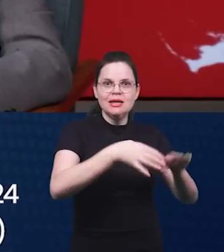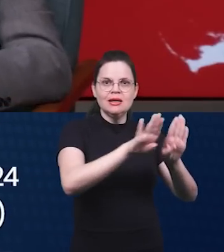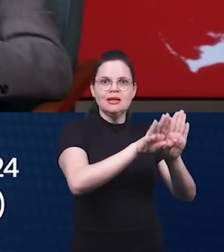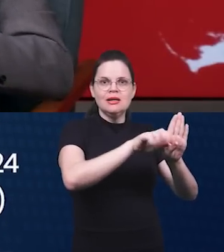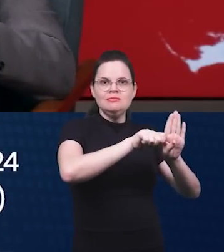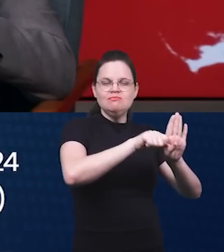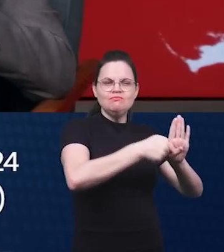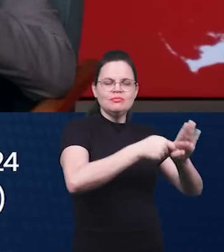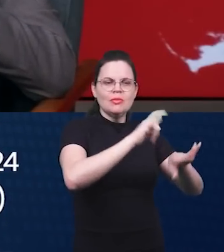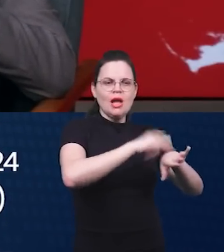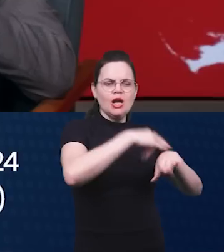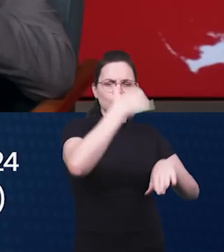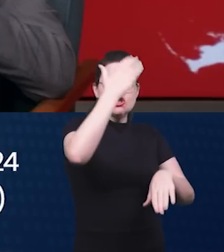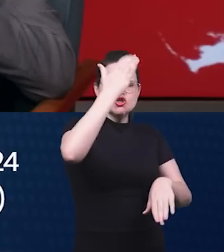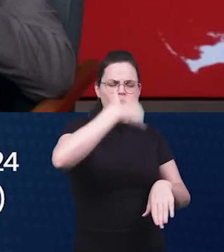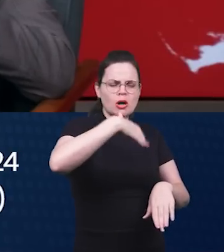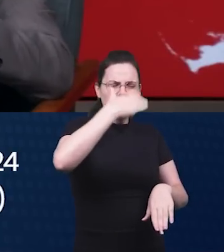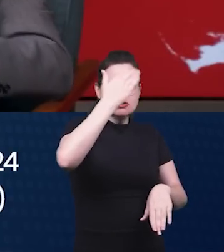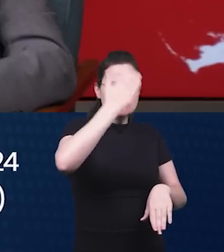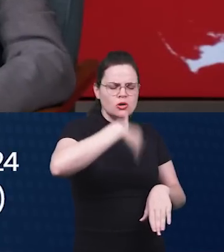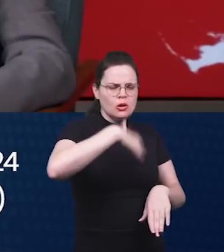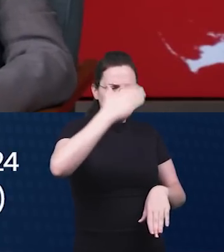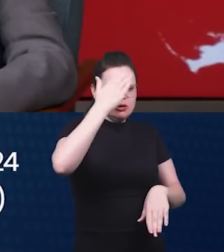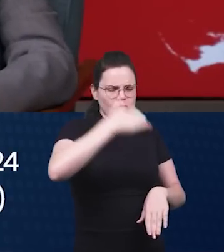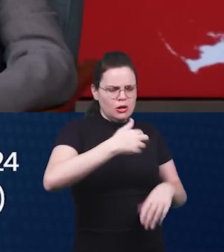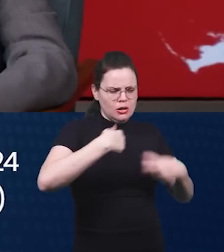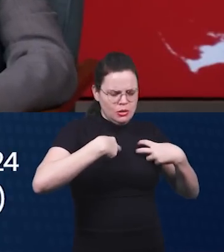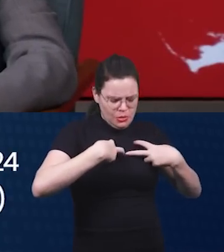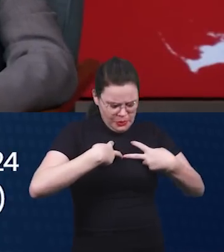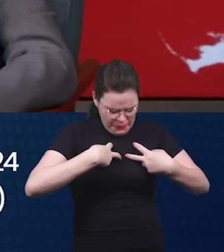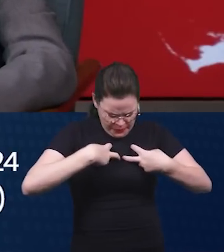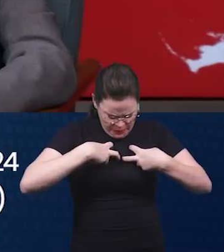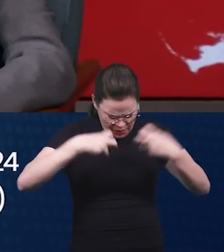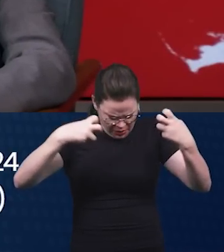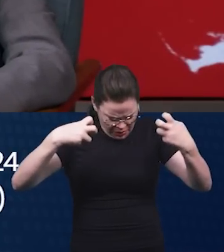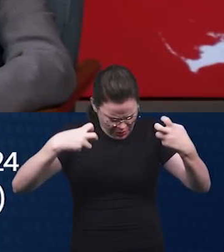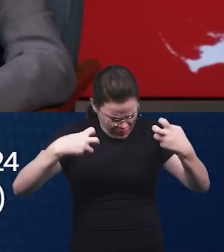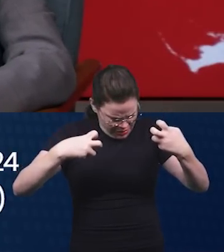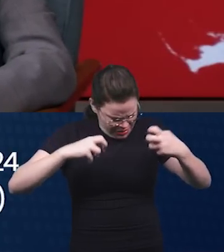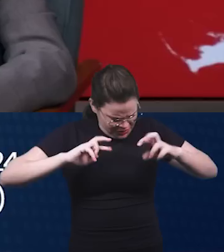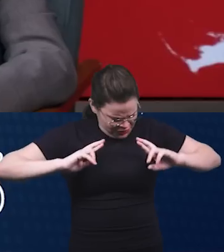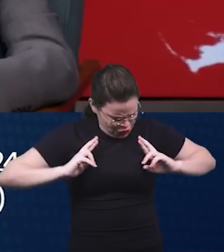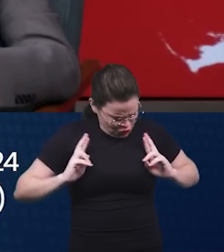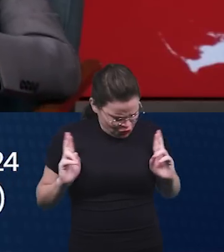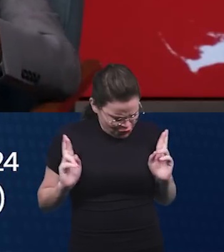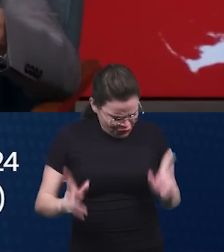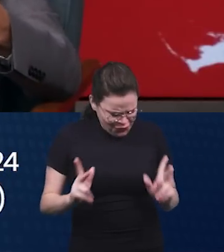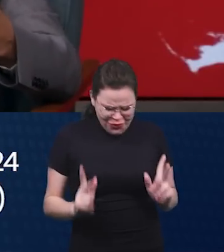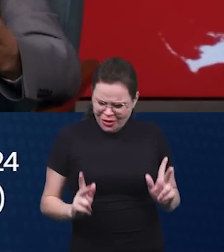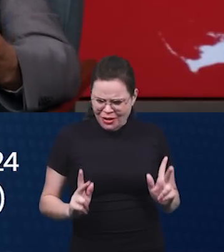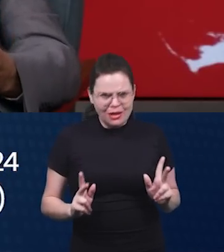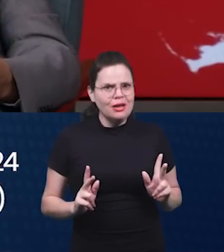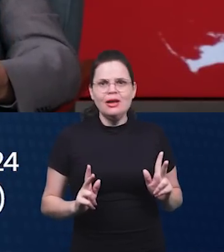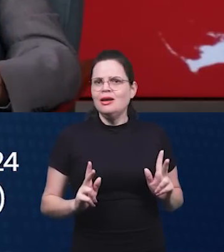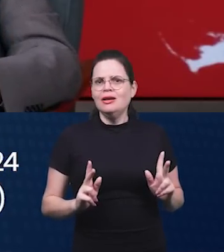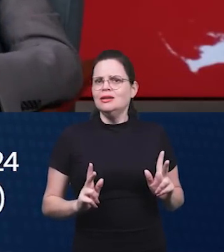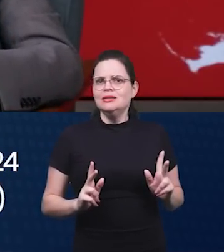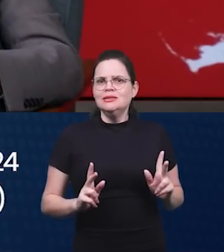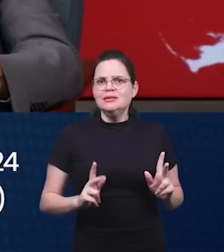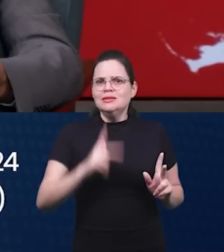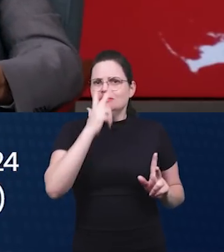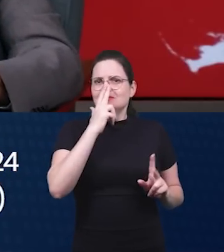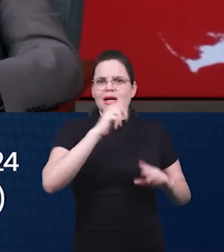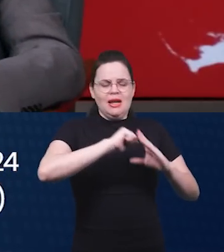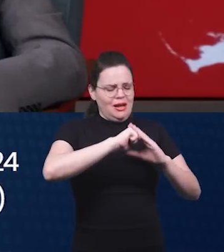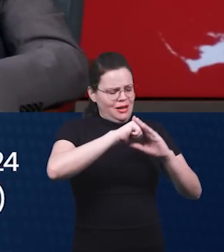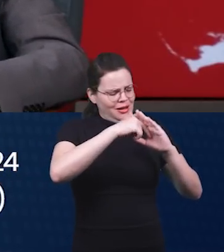eu comecei a sentir que alguma coisa começou a mudar dentro de mim. A característica é como